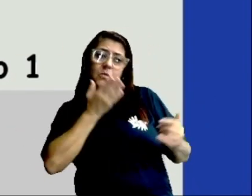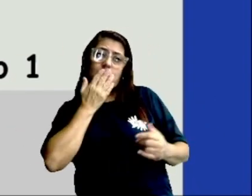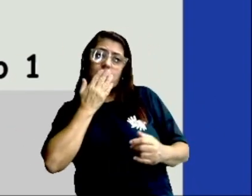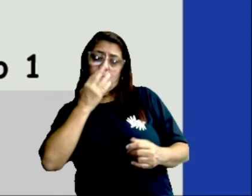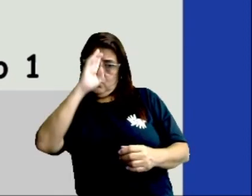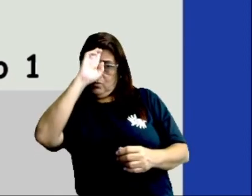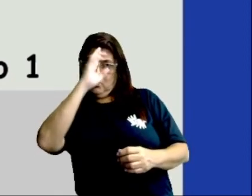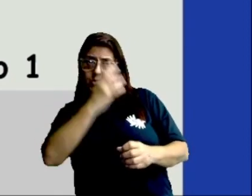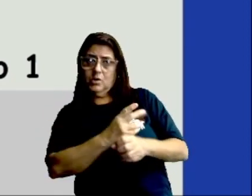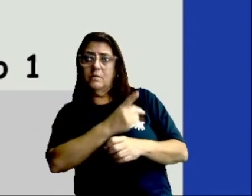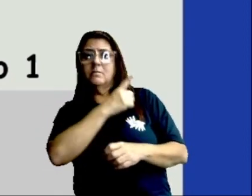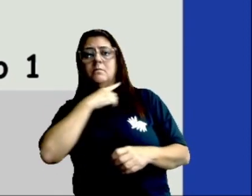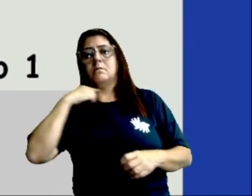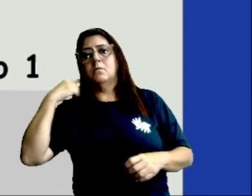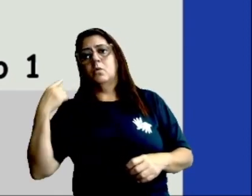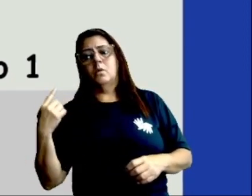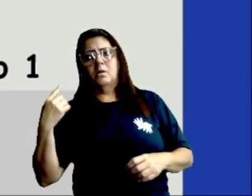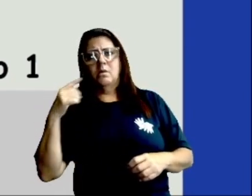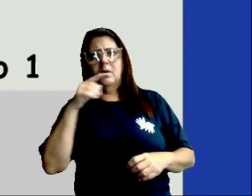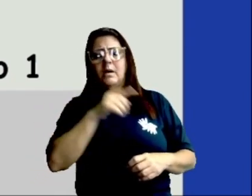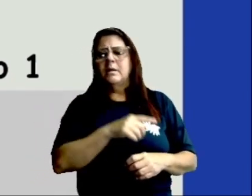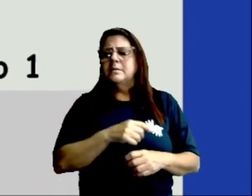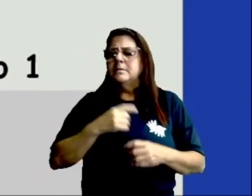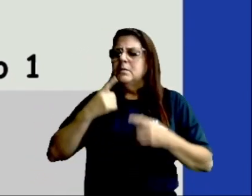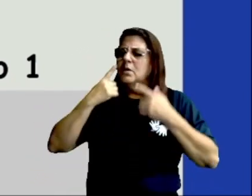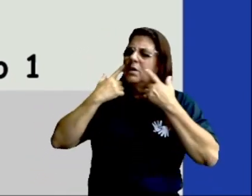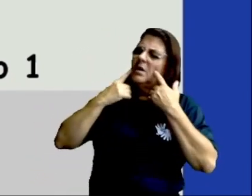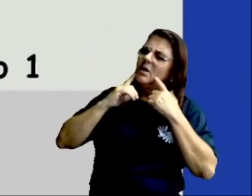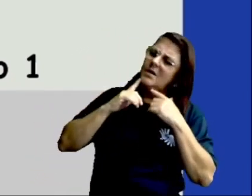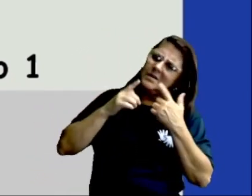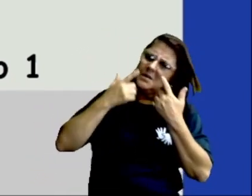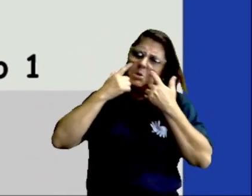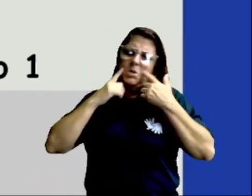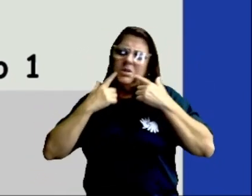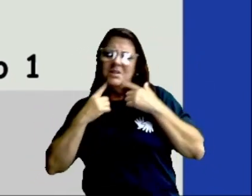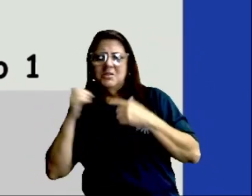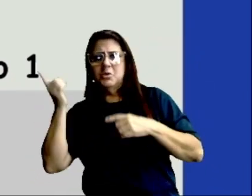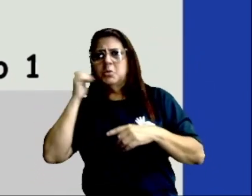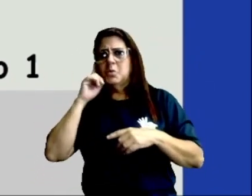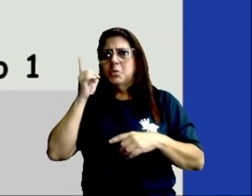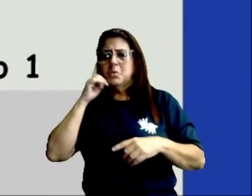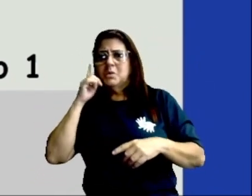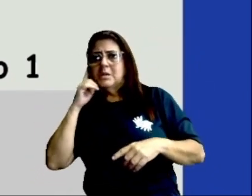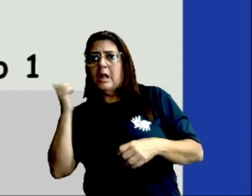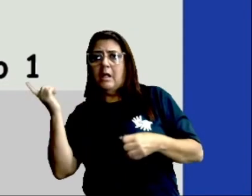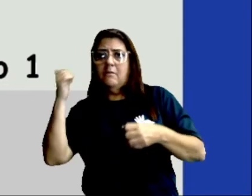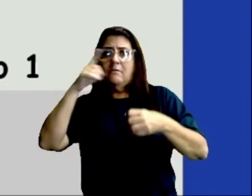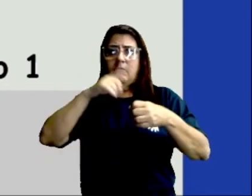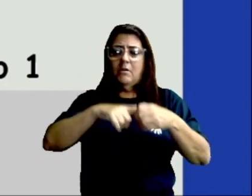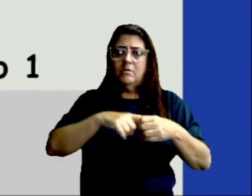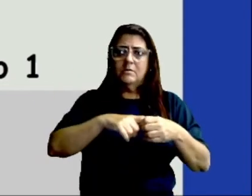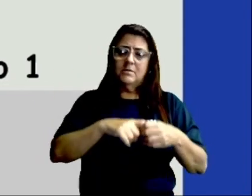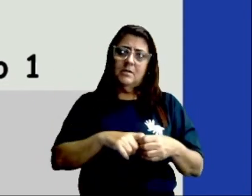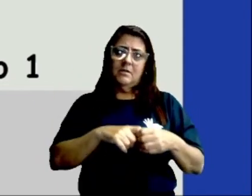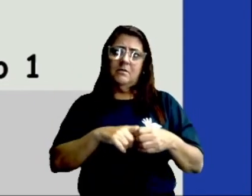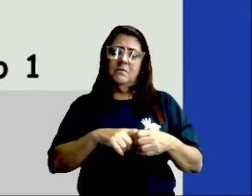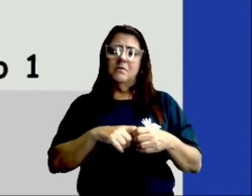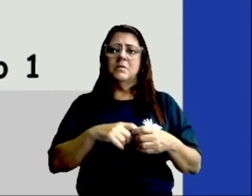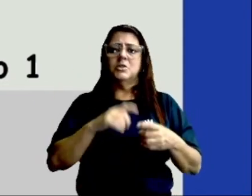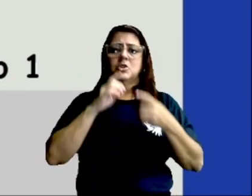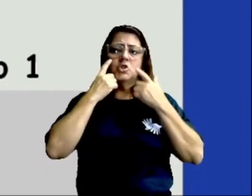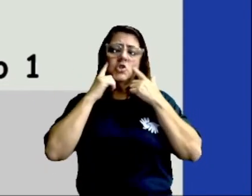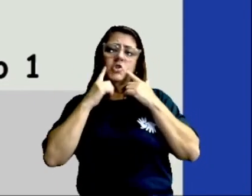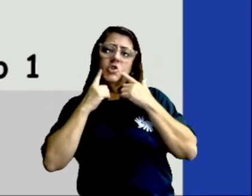havia morrido. Inconsolável, Potira voltava todos os dias à praia, a chorar sua grande